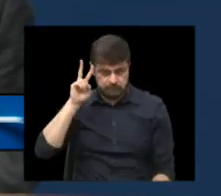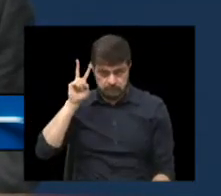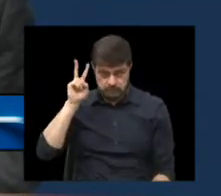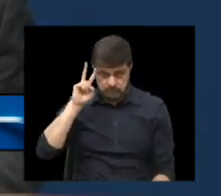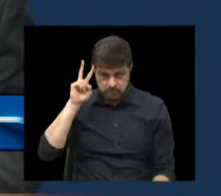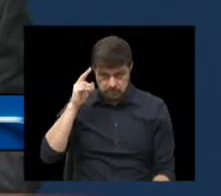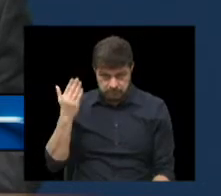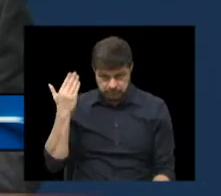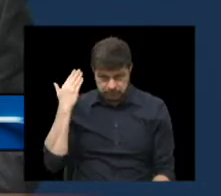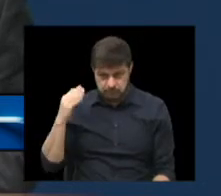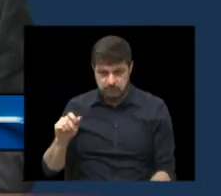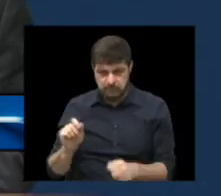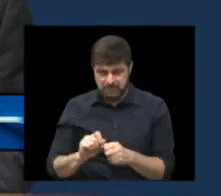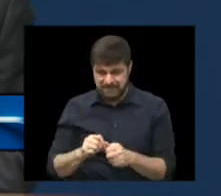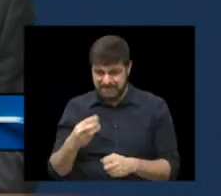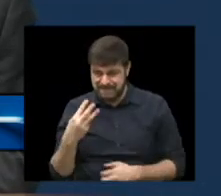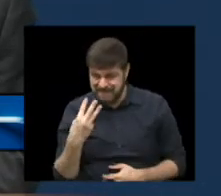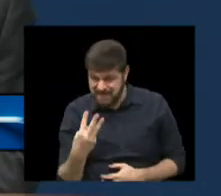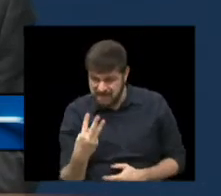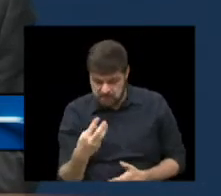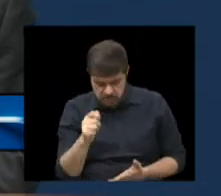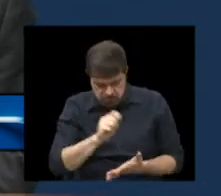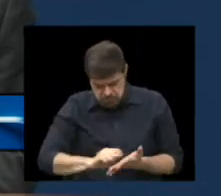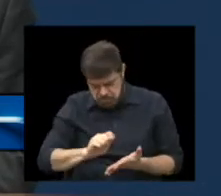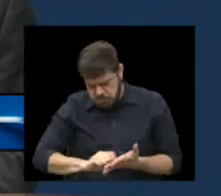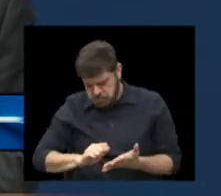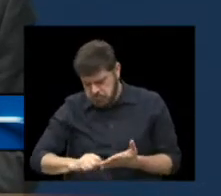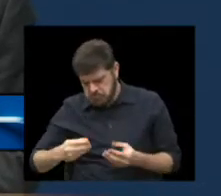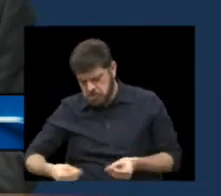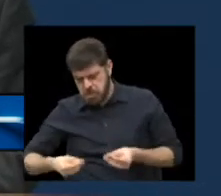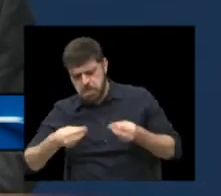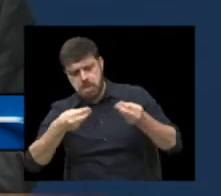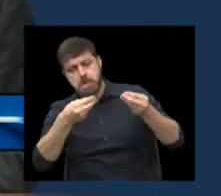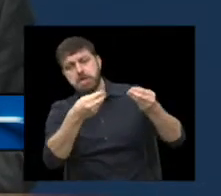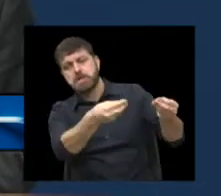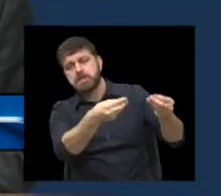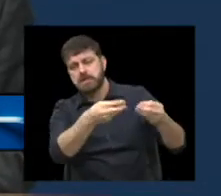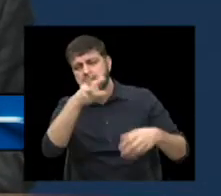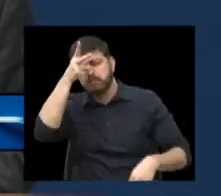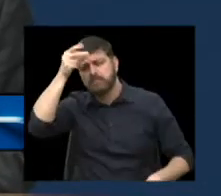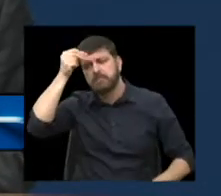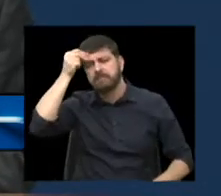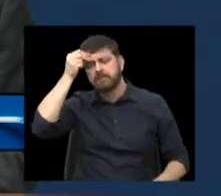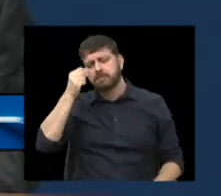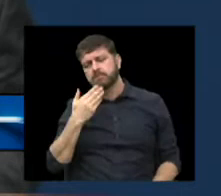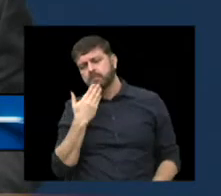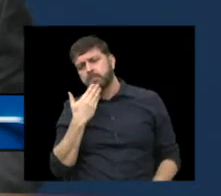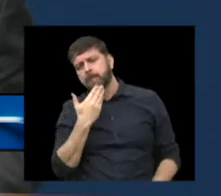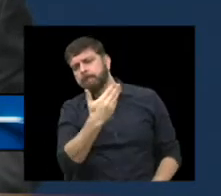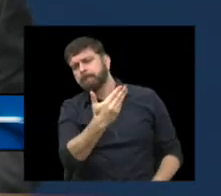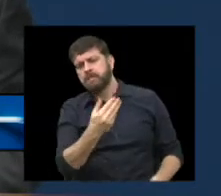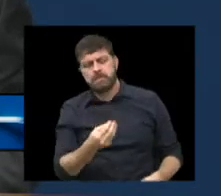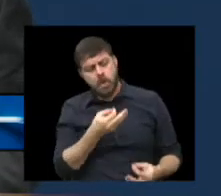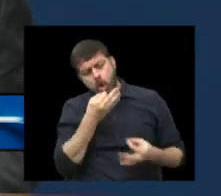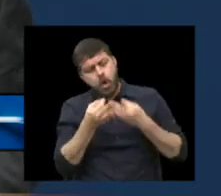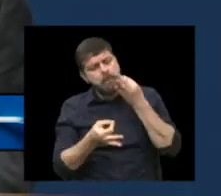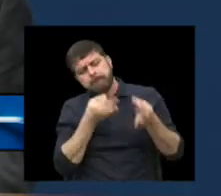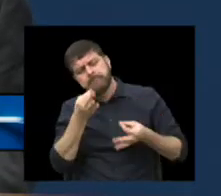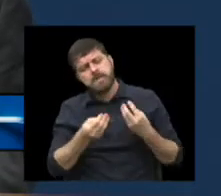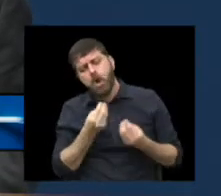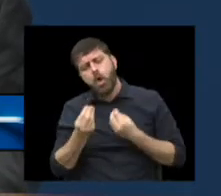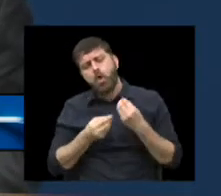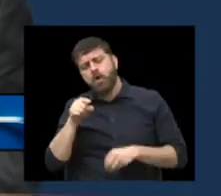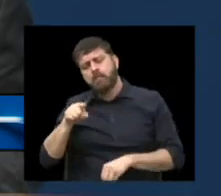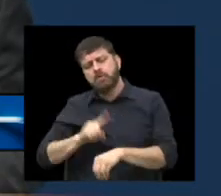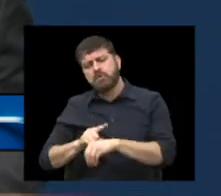3 indicações ao senhor prefeito e um requerimento. solicitei um posicionamento da Prefeitura Municipal